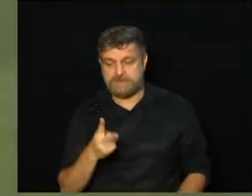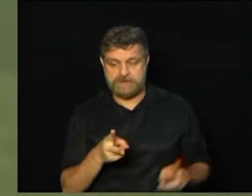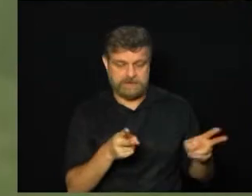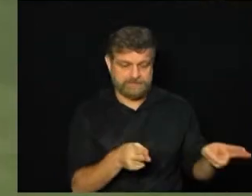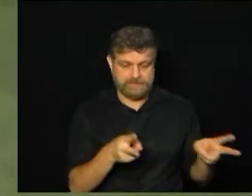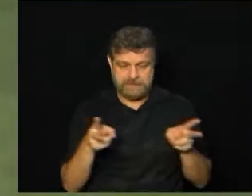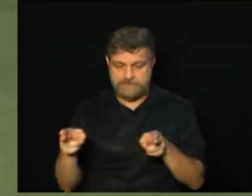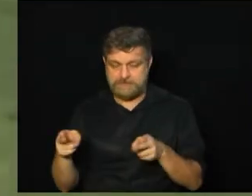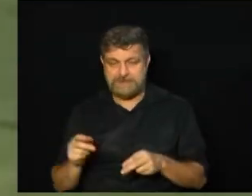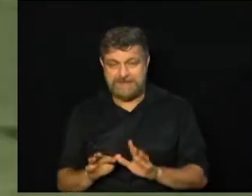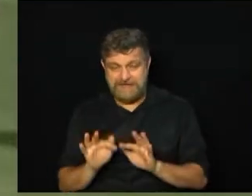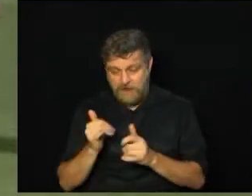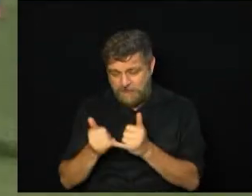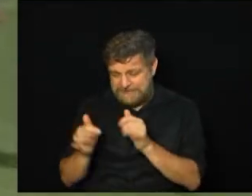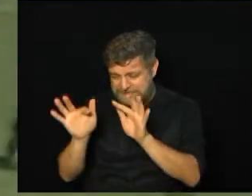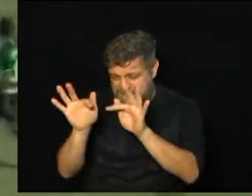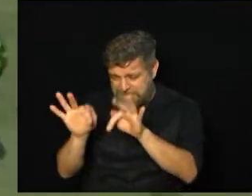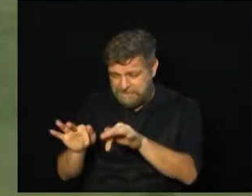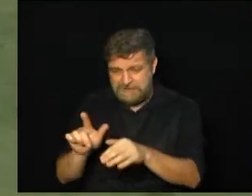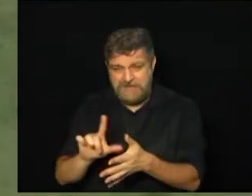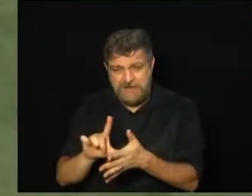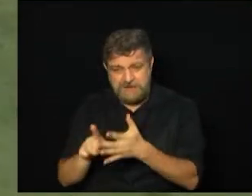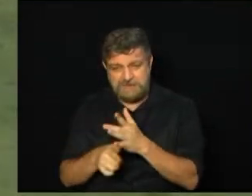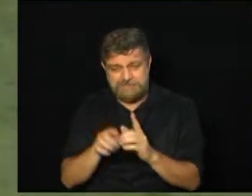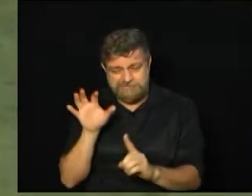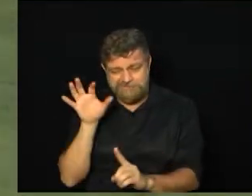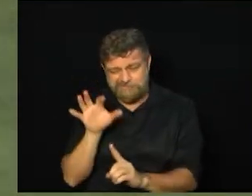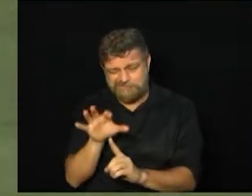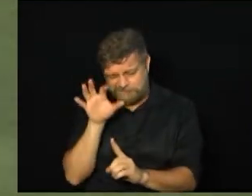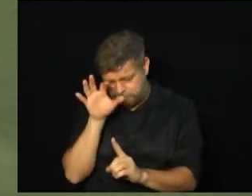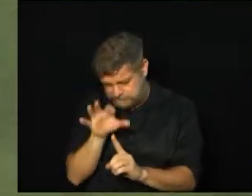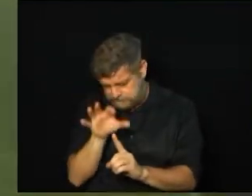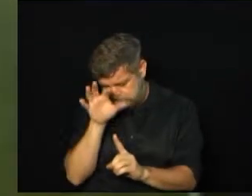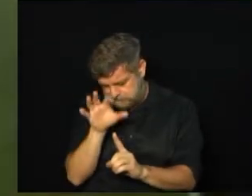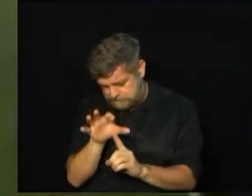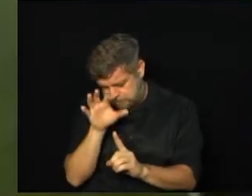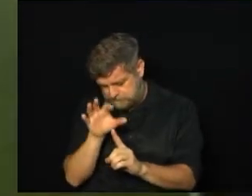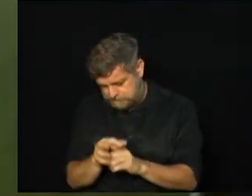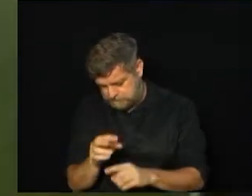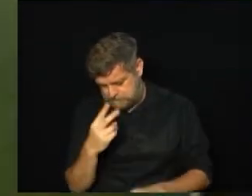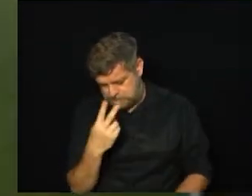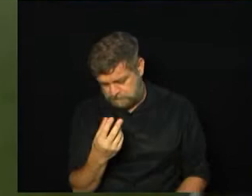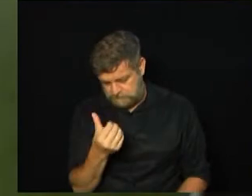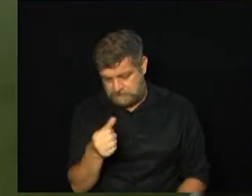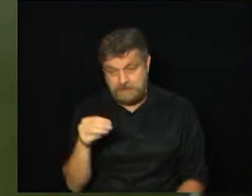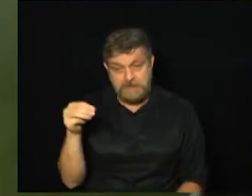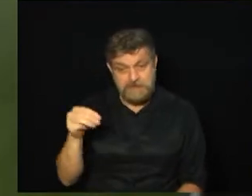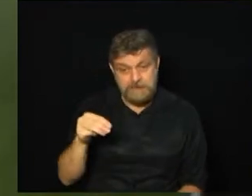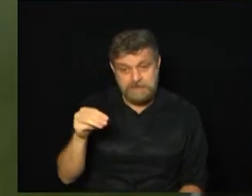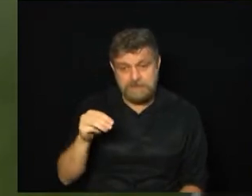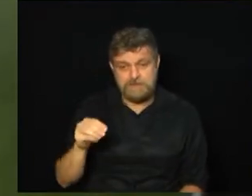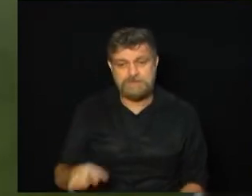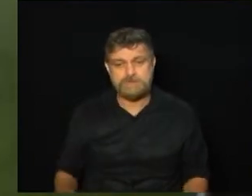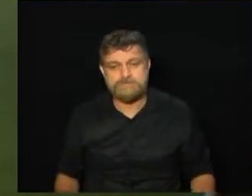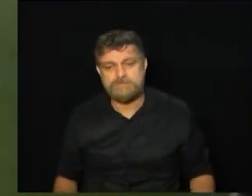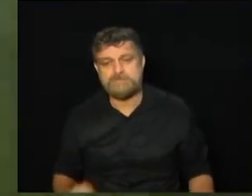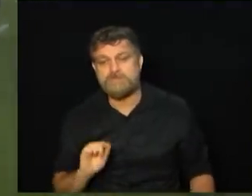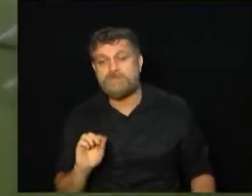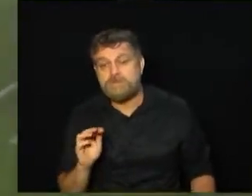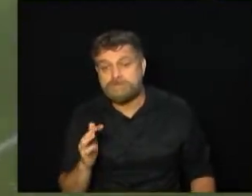E na etapa final, depois de uma pressão intensa, aos 26 minutos, após cobrança de